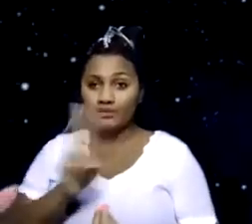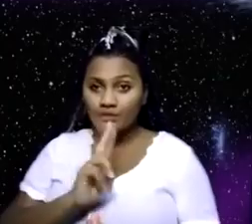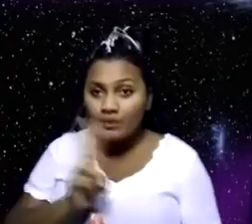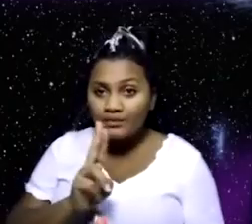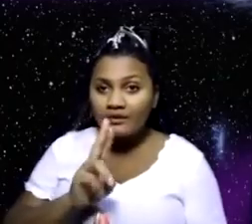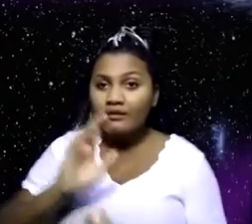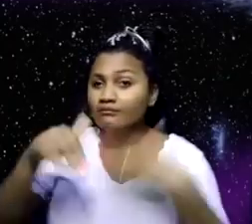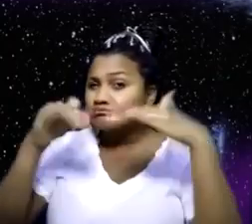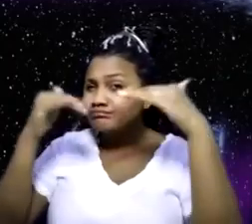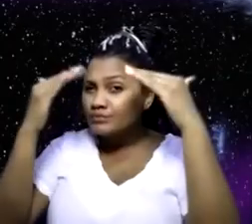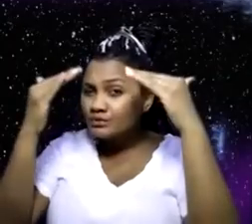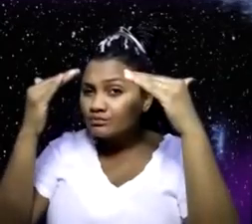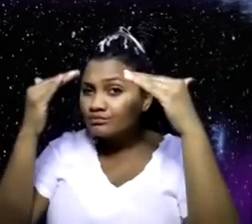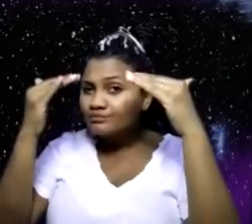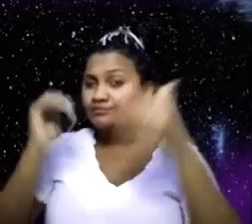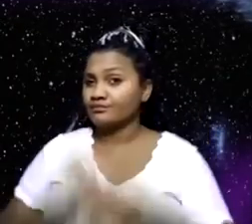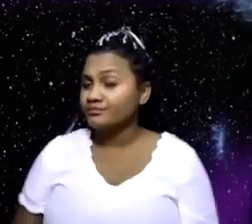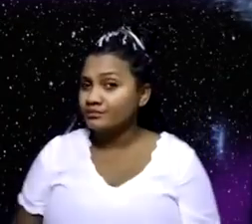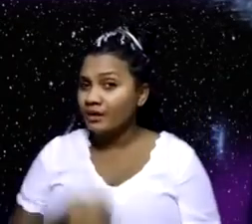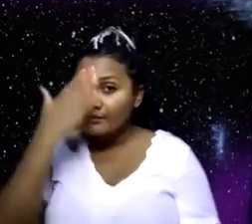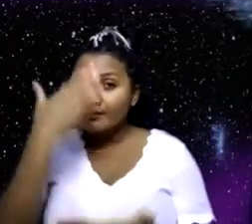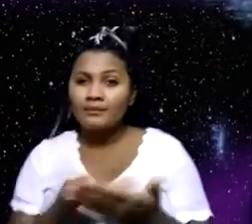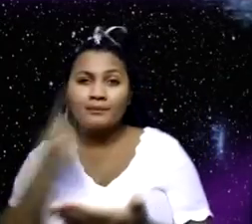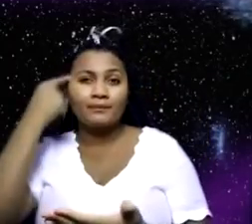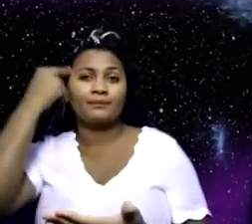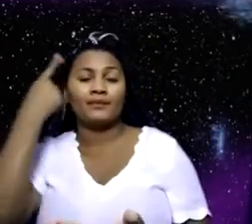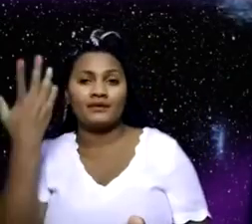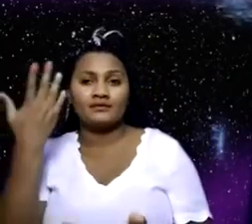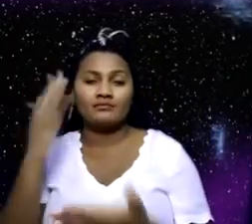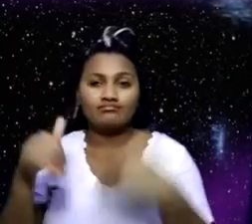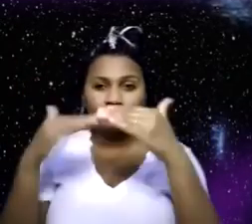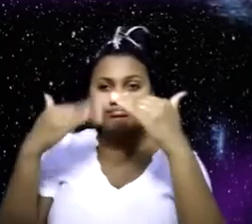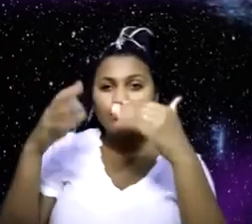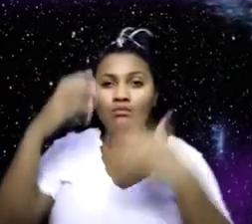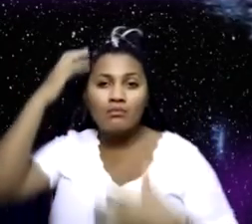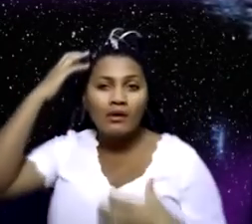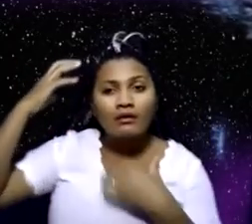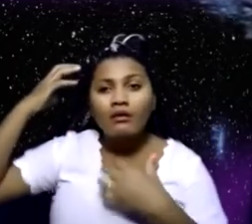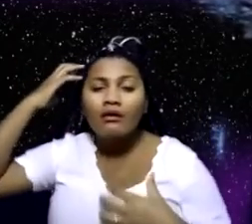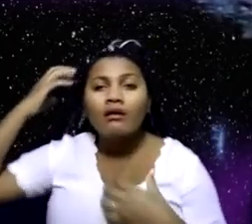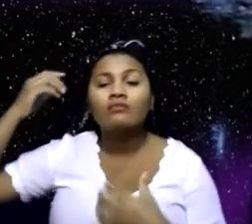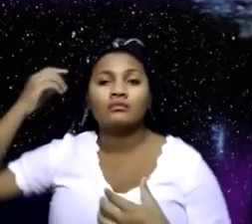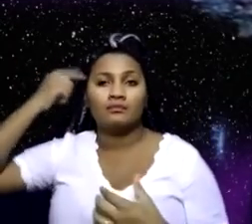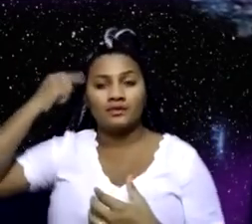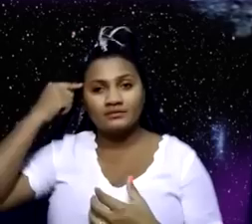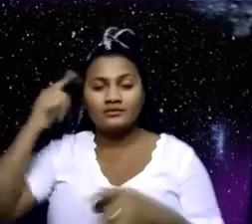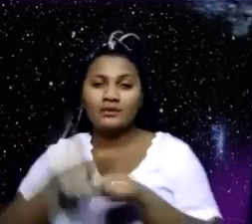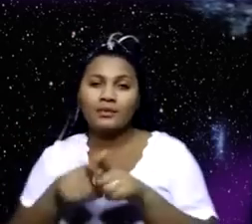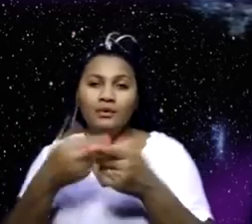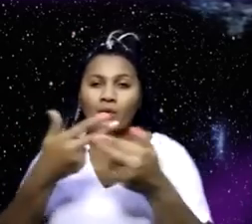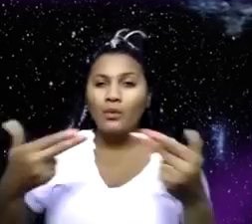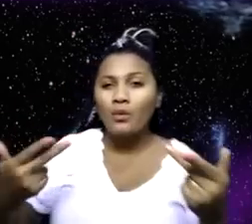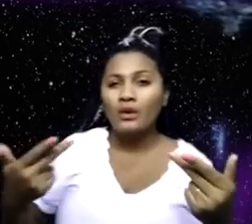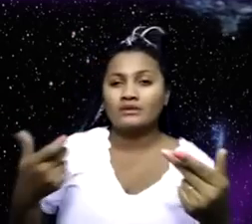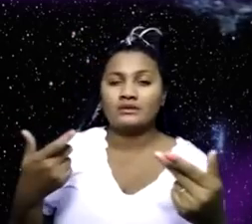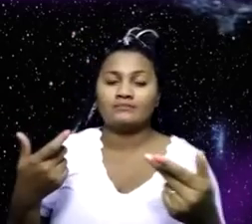de evolução. Com isso, acreditam na evolução do homem vindo do macaco e até mesmo em extraterrestres